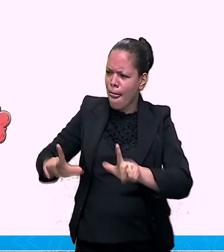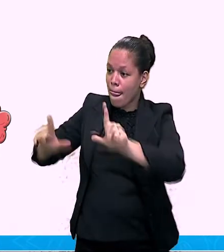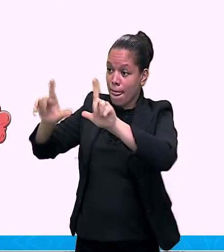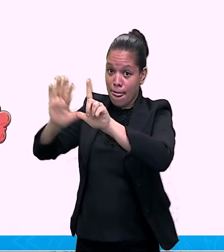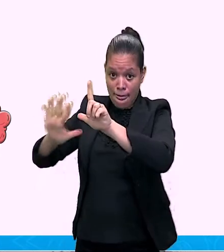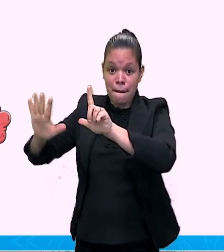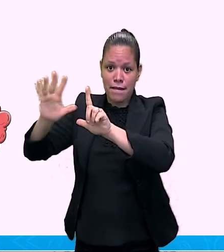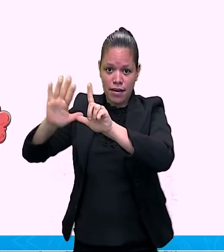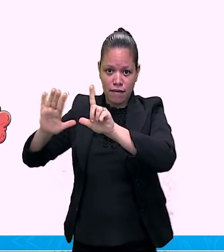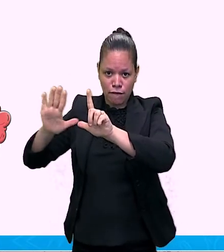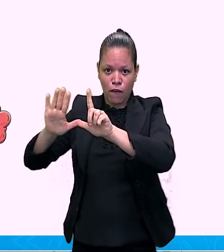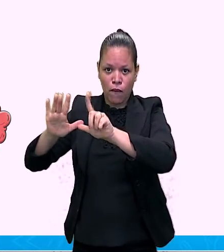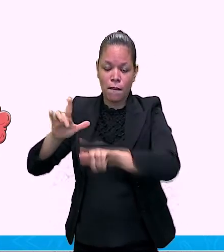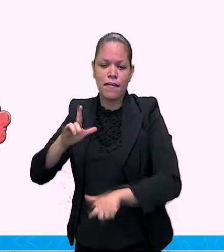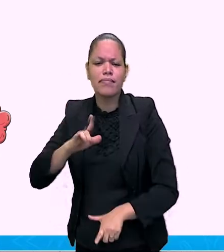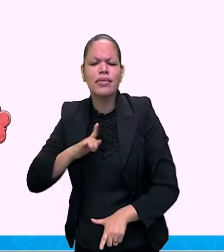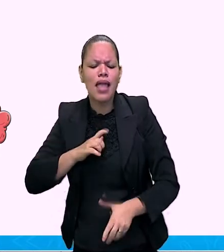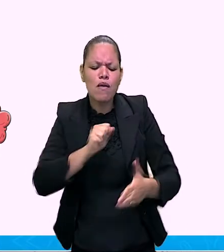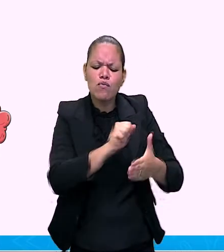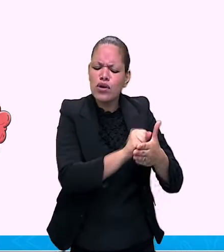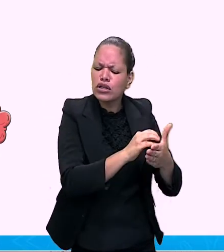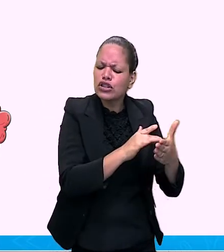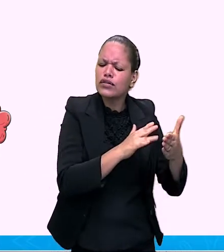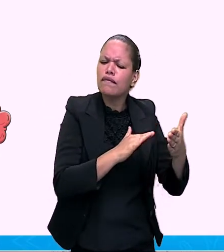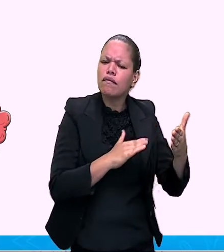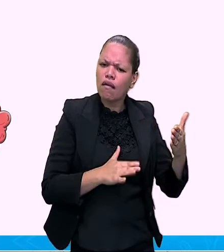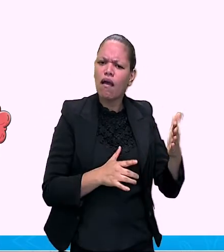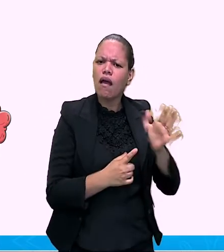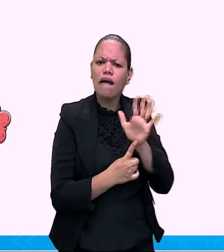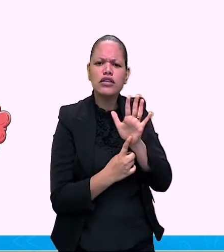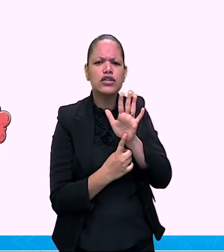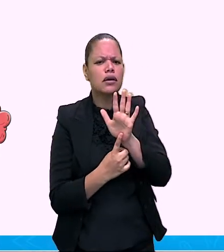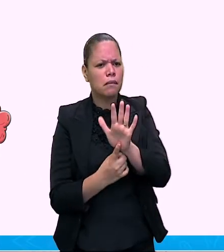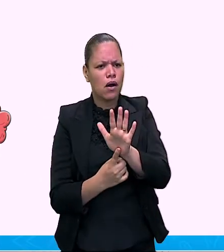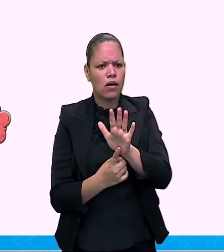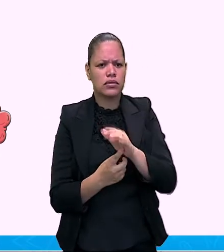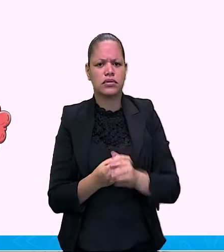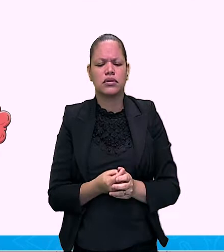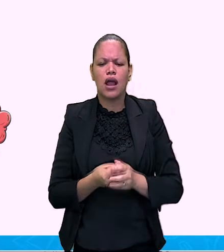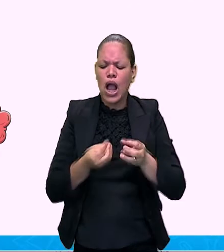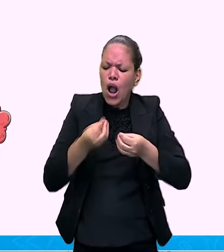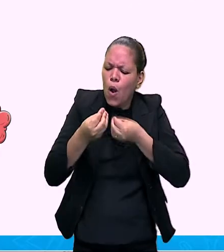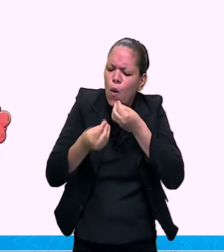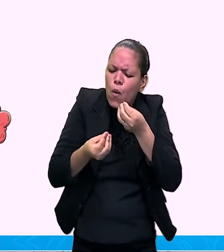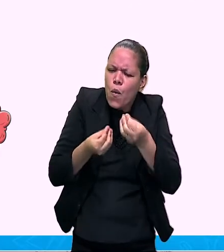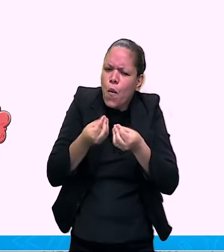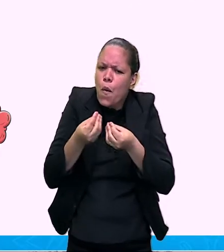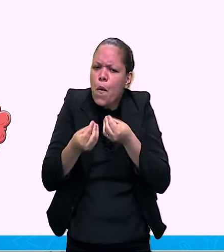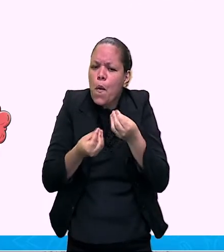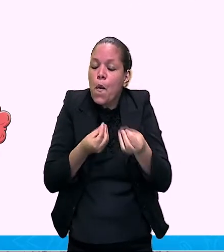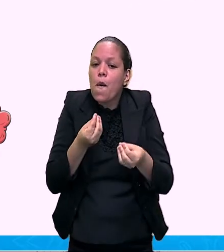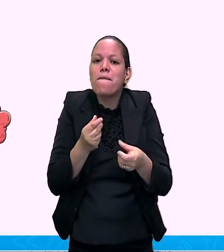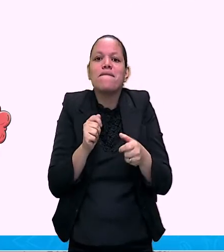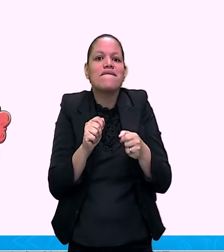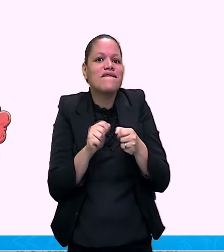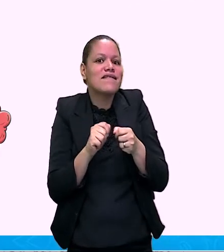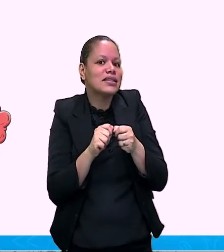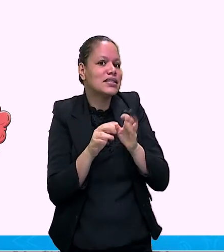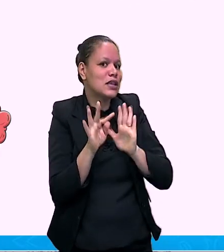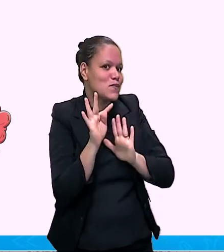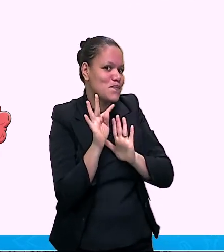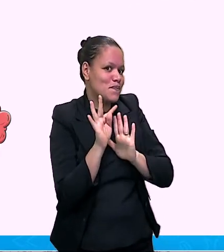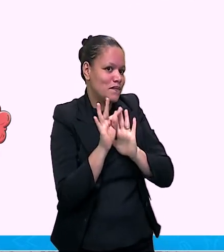vai direcionar para você fazer essa produção? Primeiro, realize entrevistas. Realize entrevista aí na